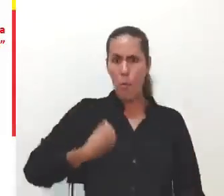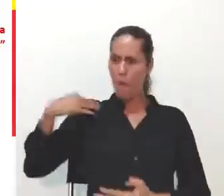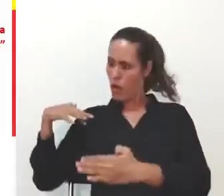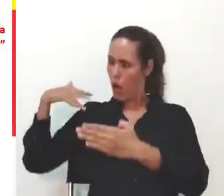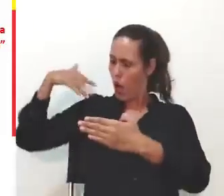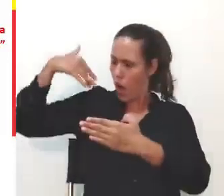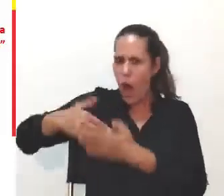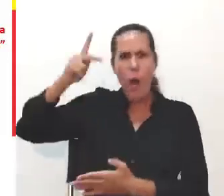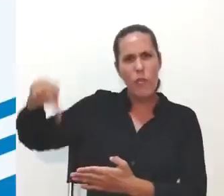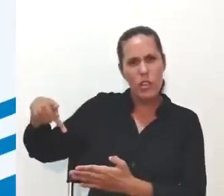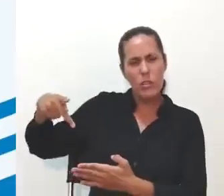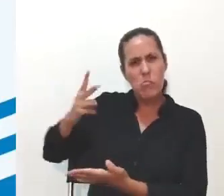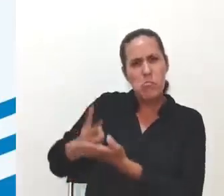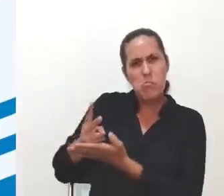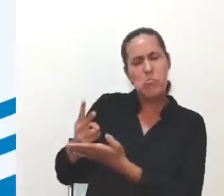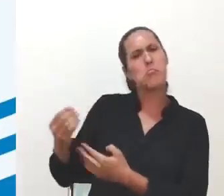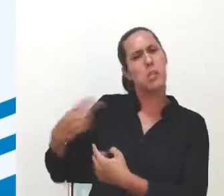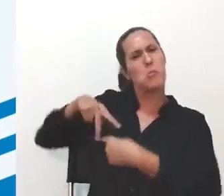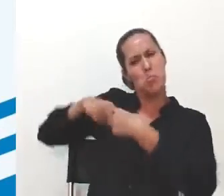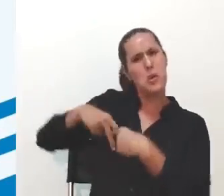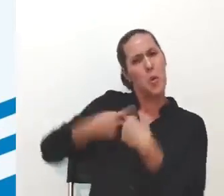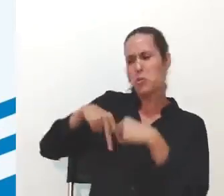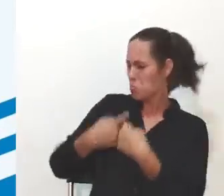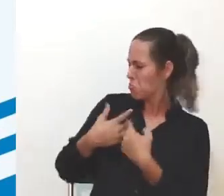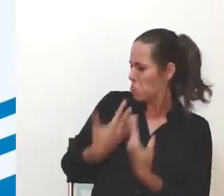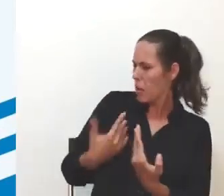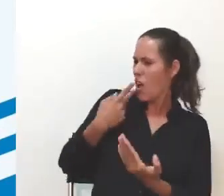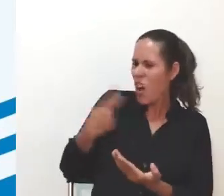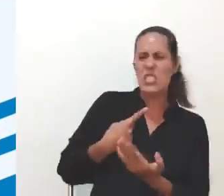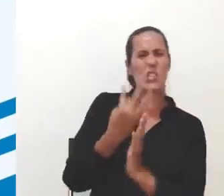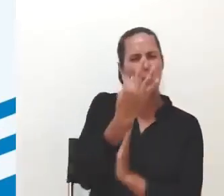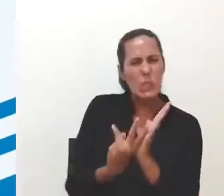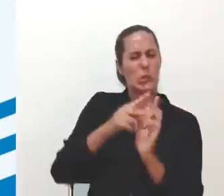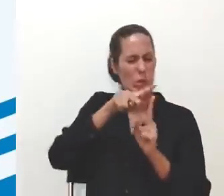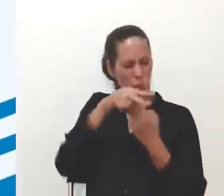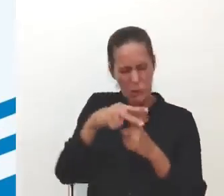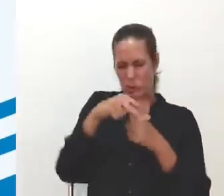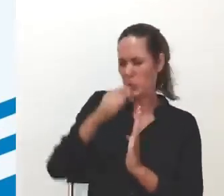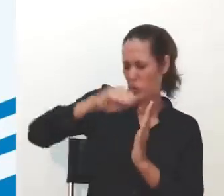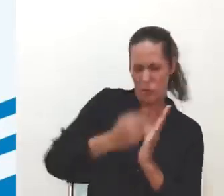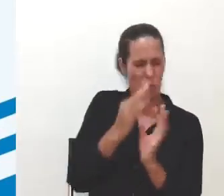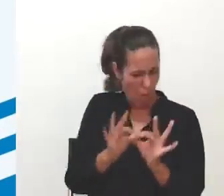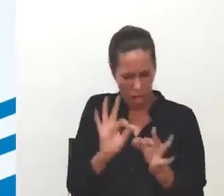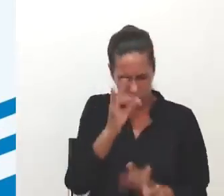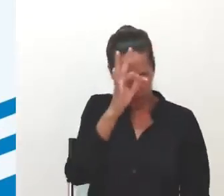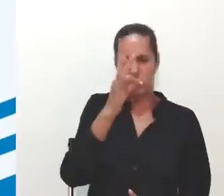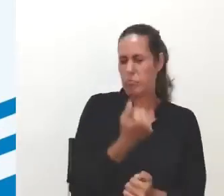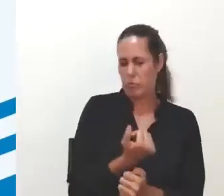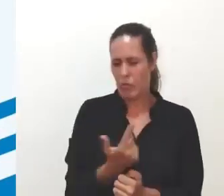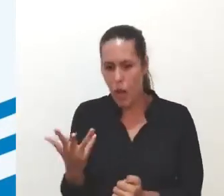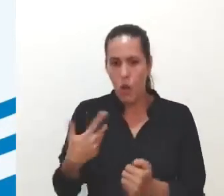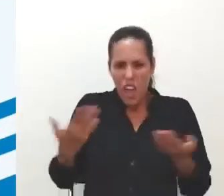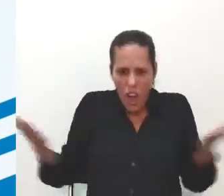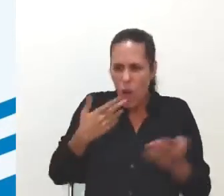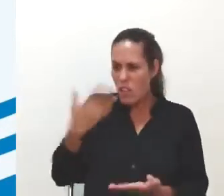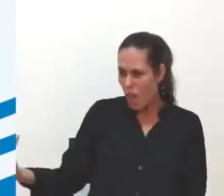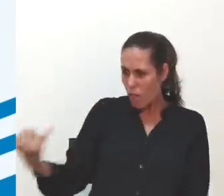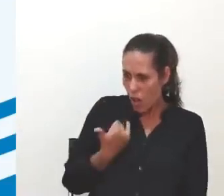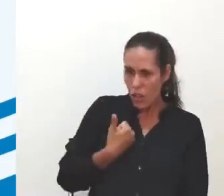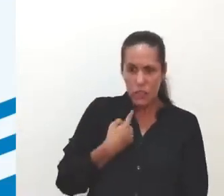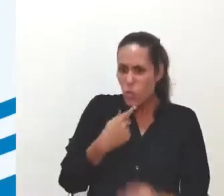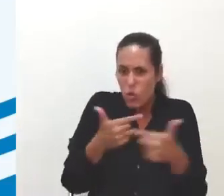nem certo, nem errado. Como assim, Raíssa? Minha vida inteira, a professora e o professor me corrigindo, me